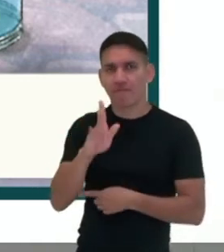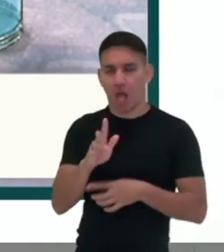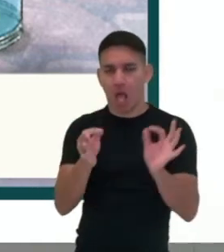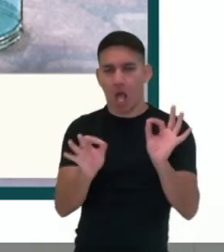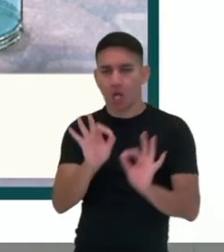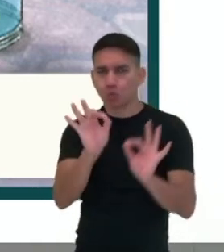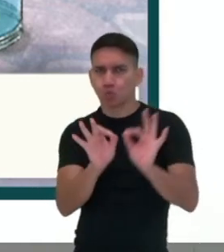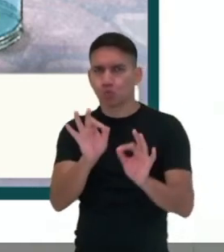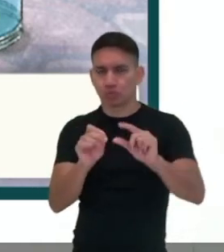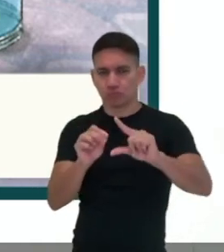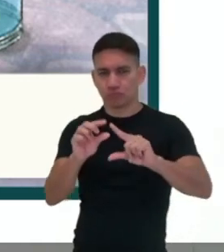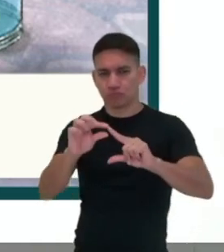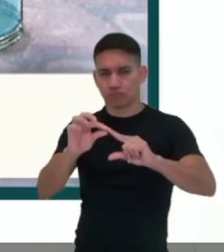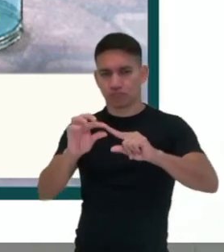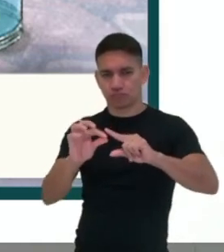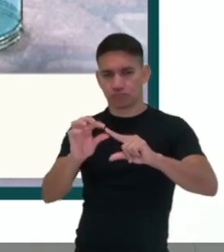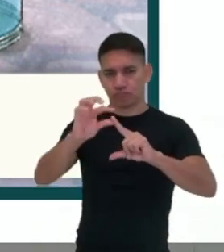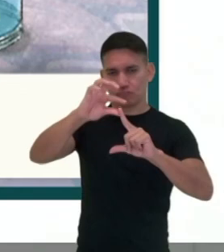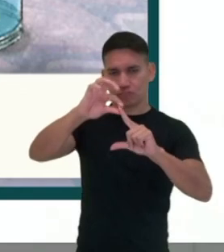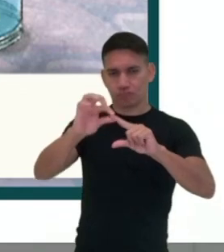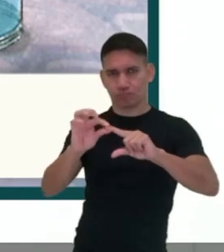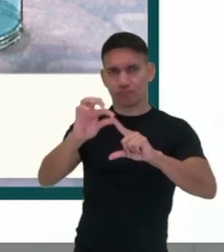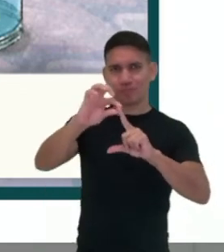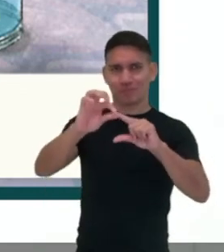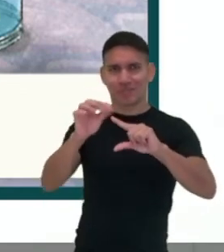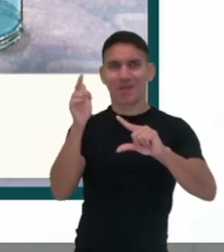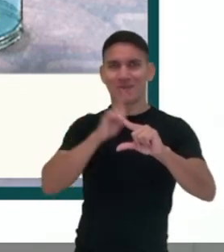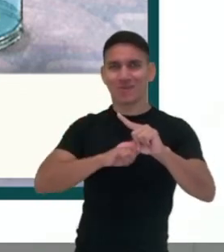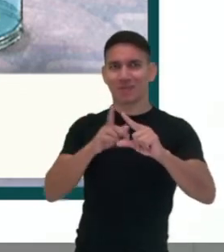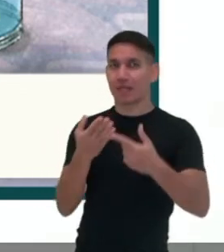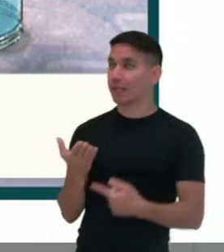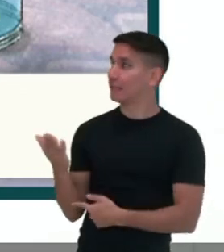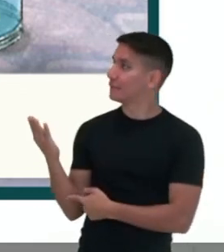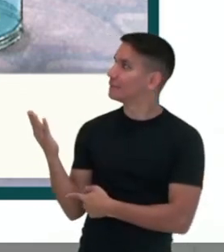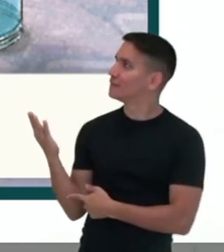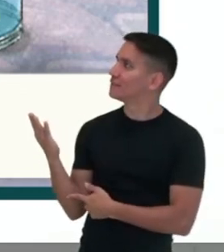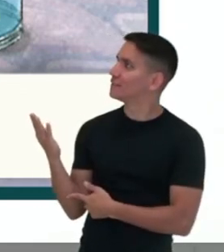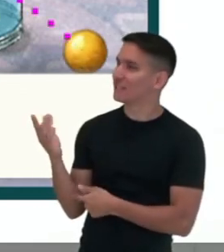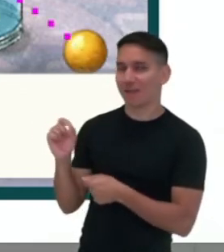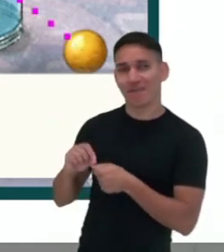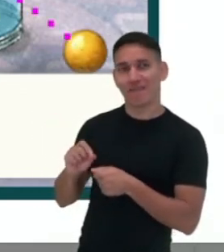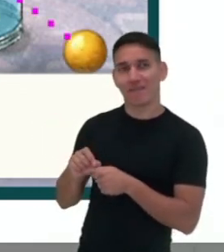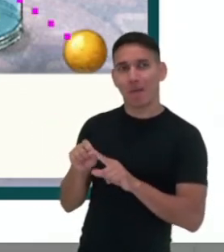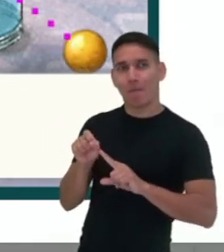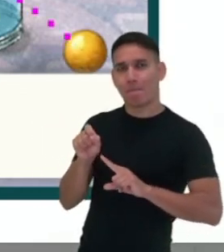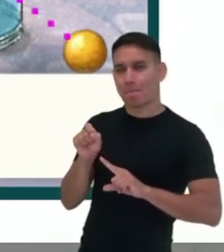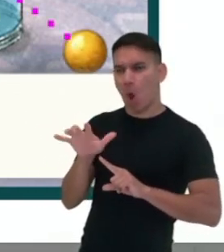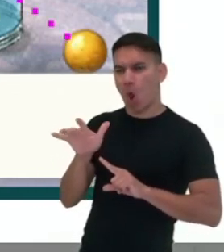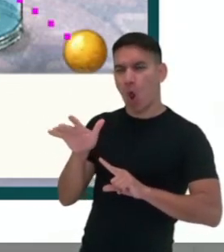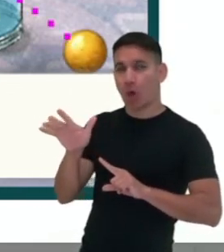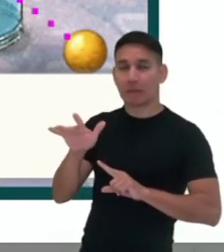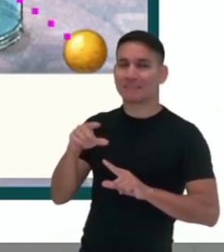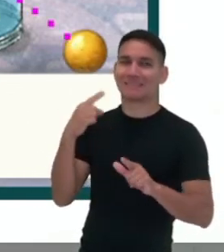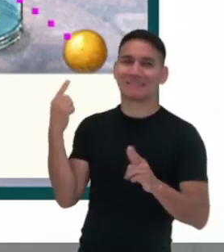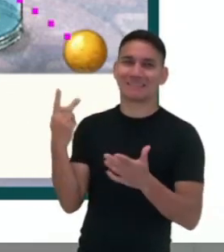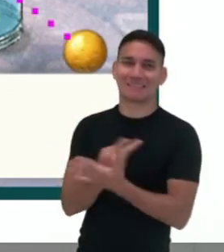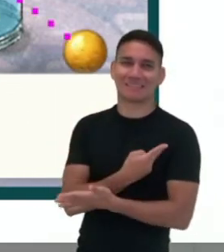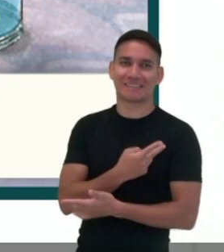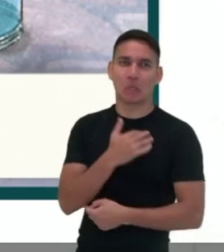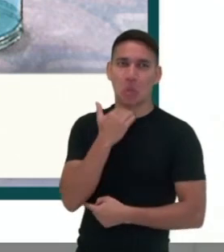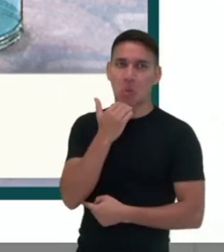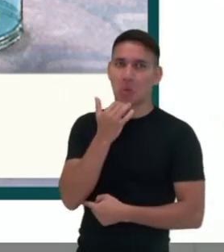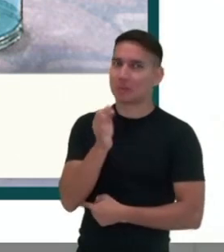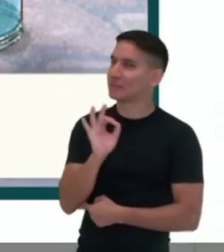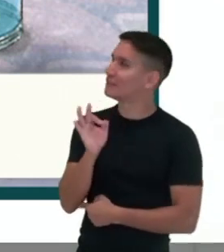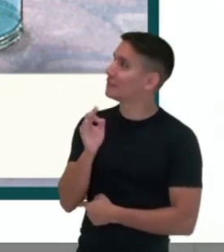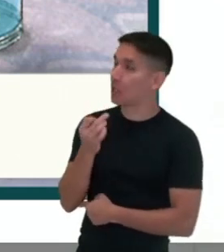ele, você consegue mexer aqui mais ou menos assim, ó. E consegue posicionar para fazer esse, ó lá, opa, não deu certo, né? Então, ó, tá vendo que ele foi